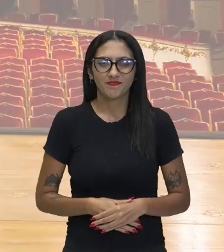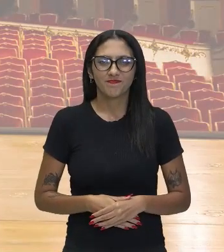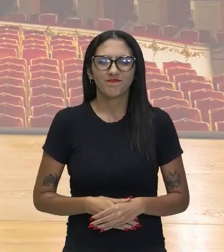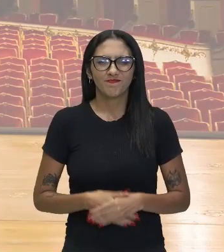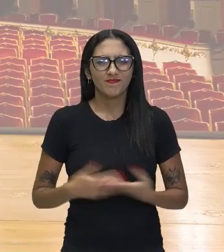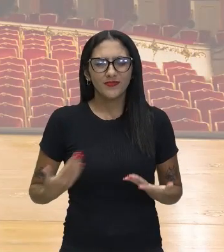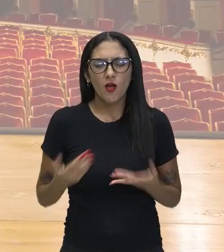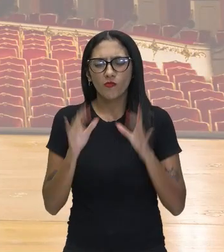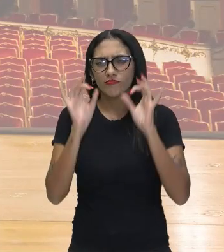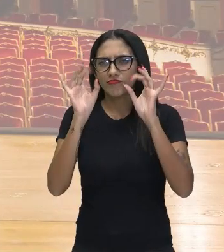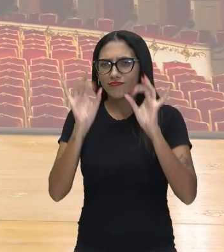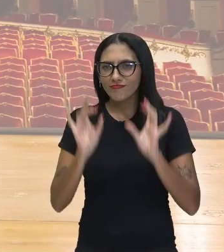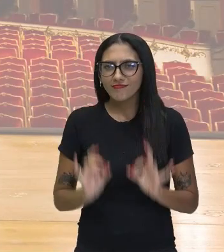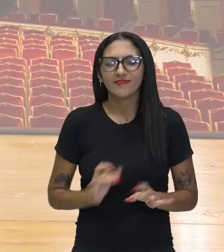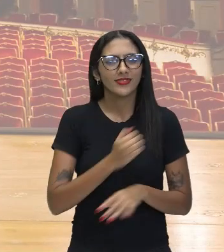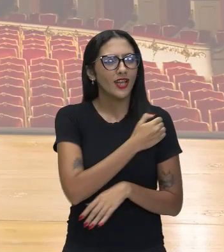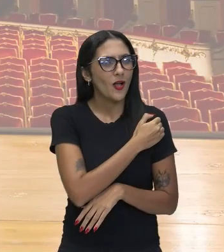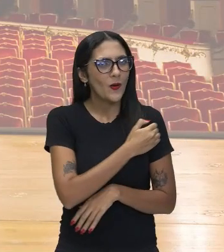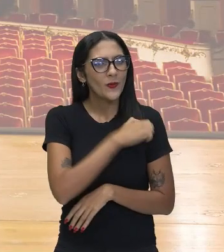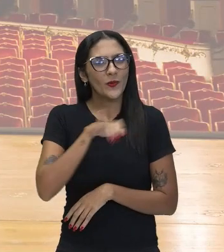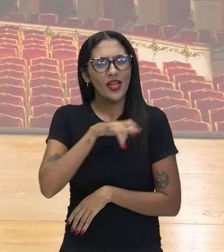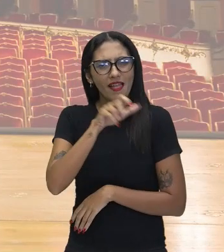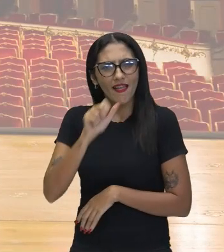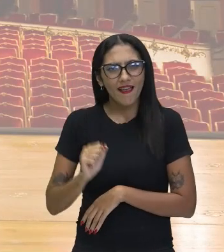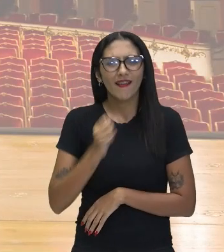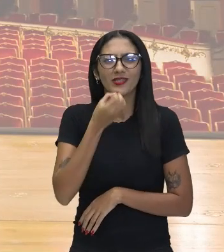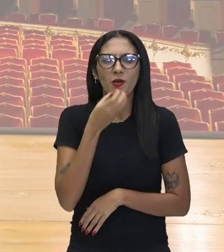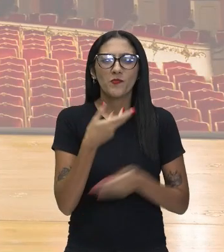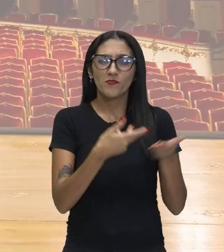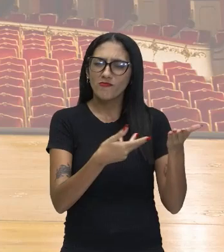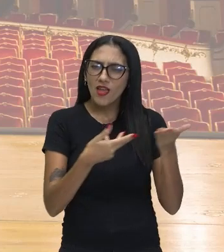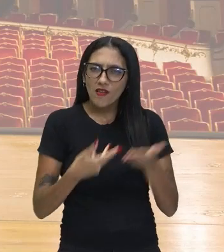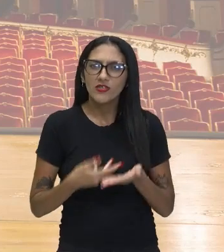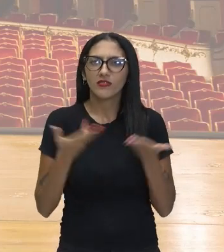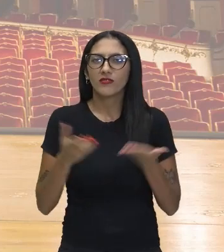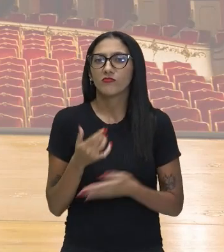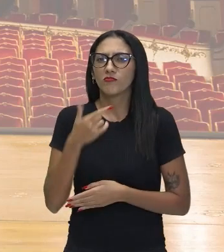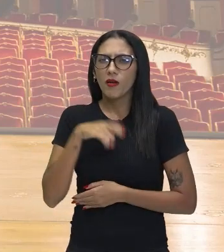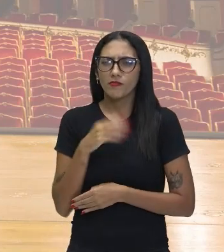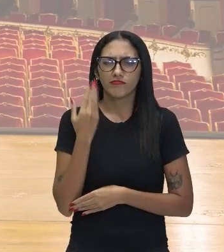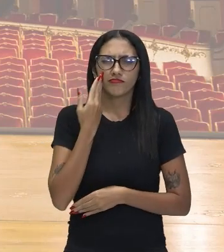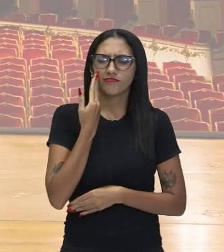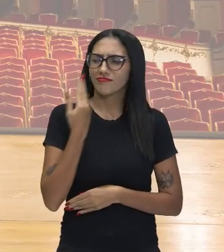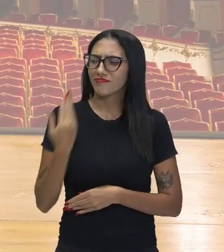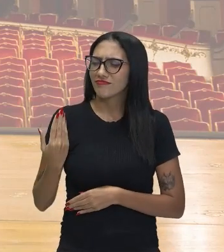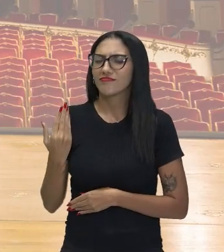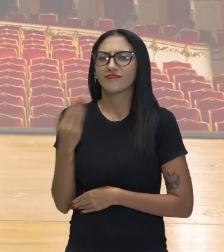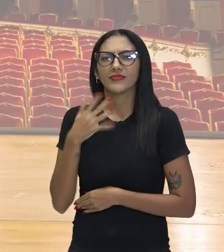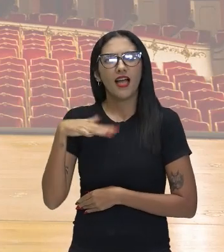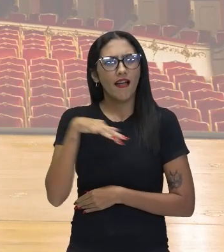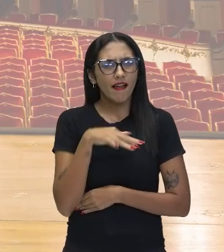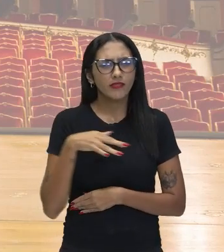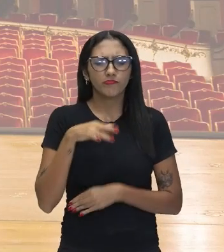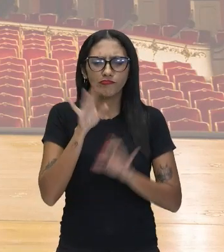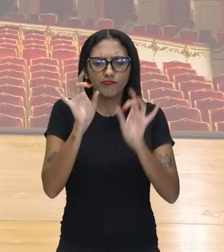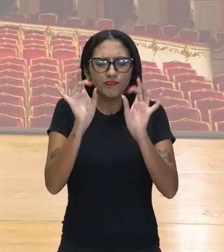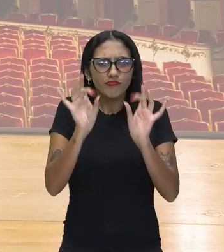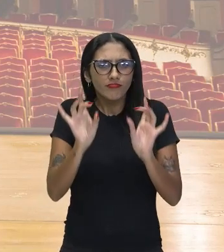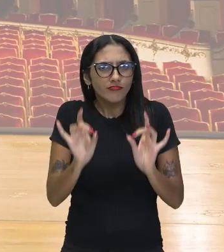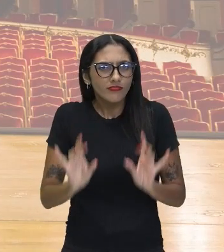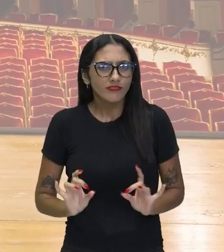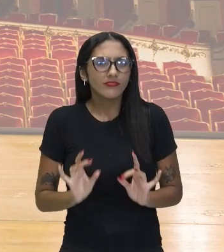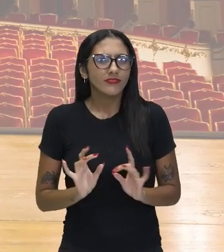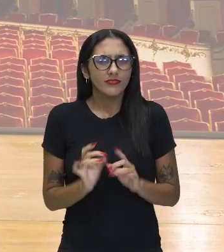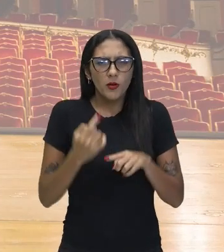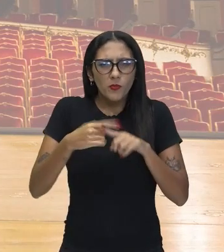Respeitável público da EJA, bem-vindos! Estamos aqui neste palco bastante especial,